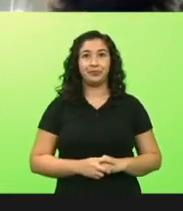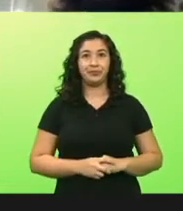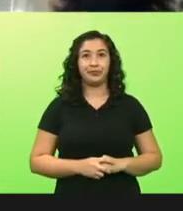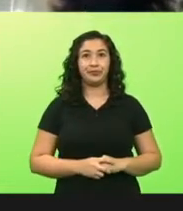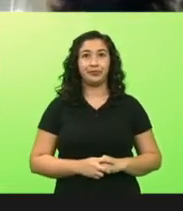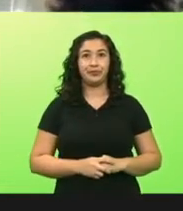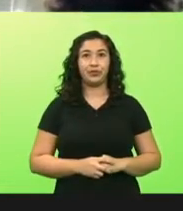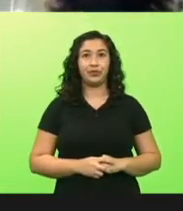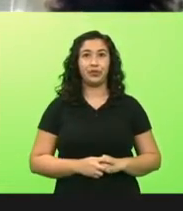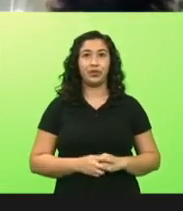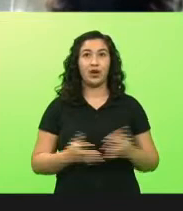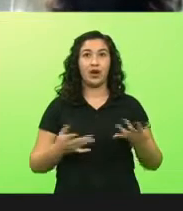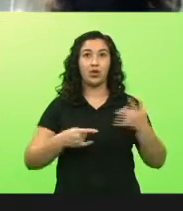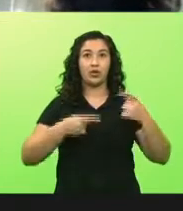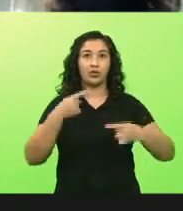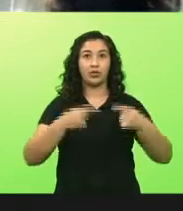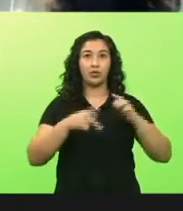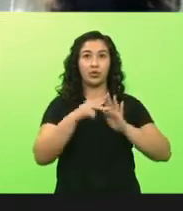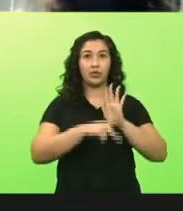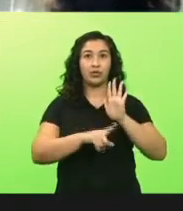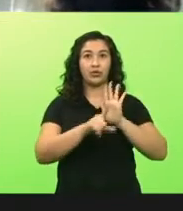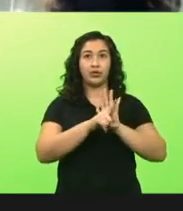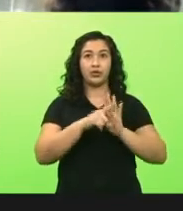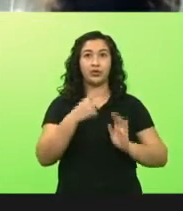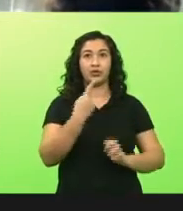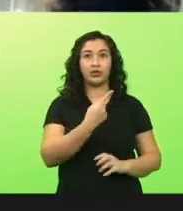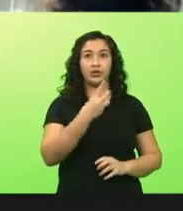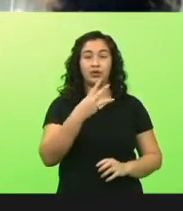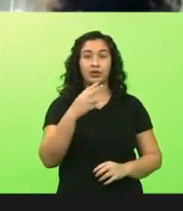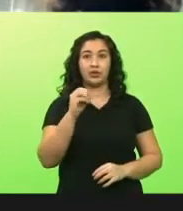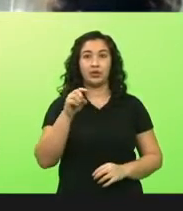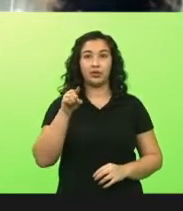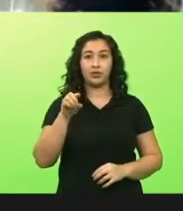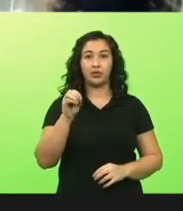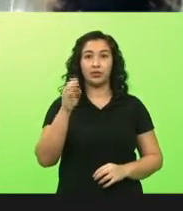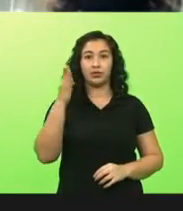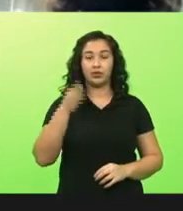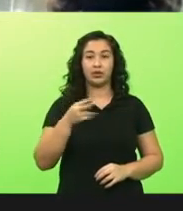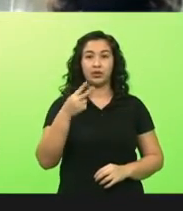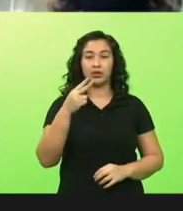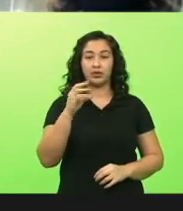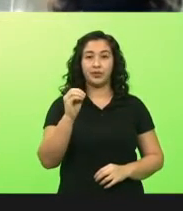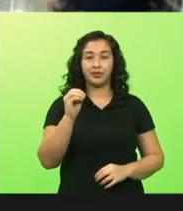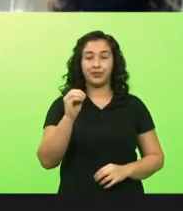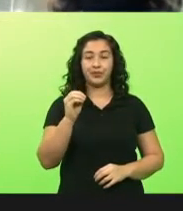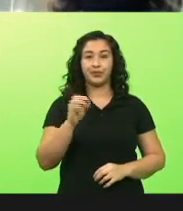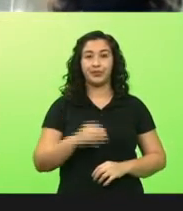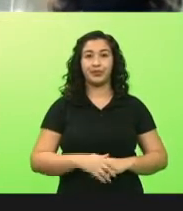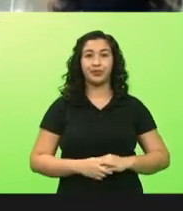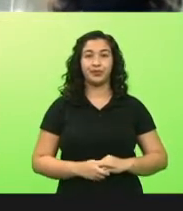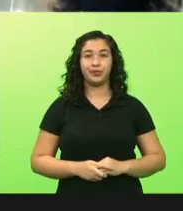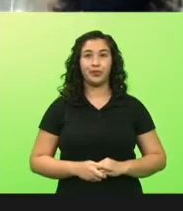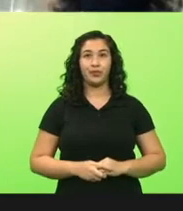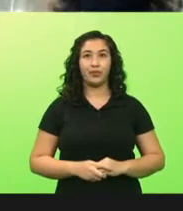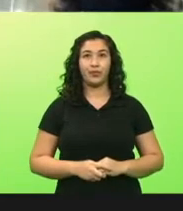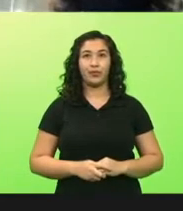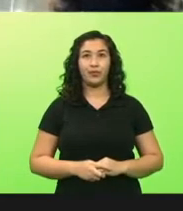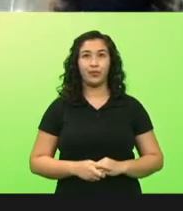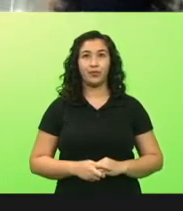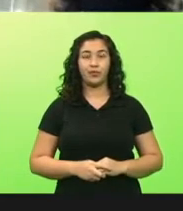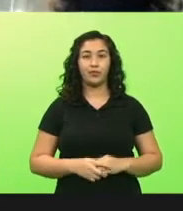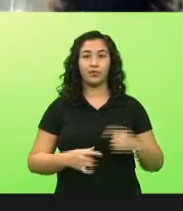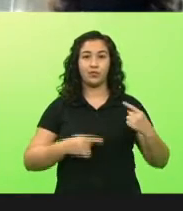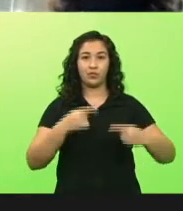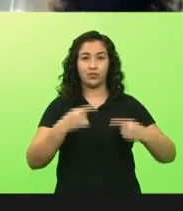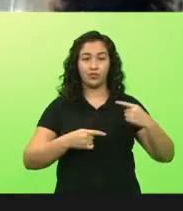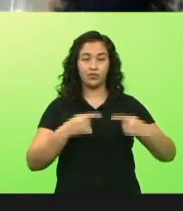em discussão do projeto de lei 130.0 de 2020. A boca não está boa. Estamos em discussão do